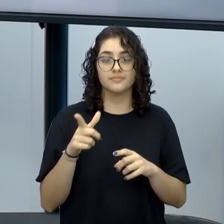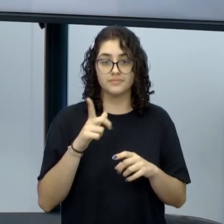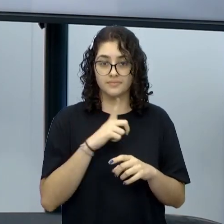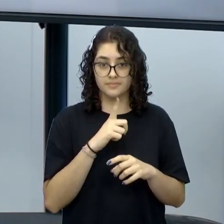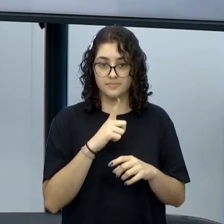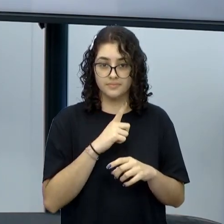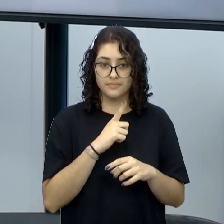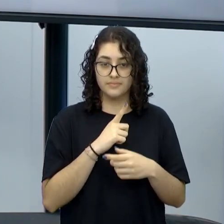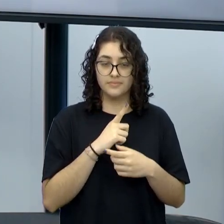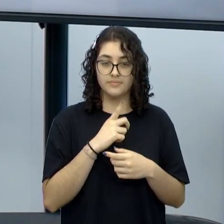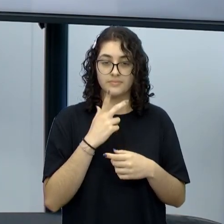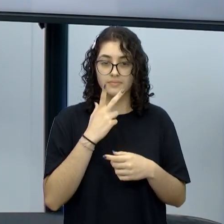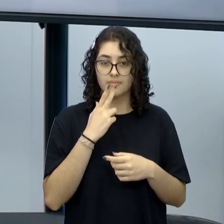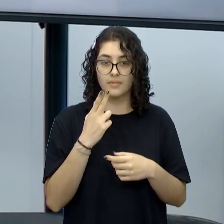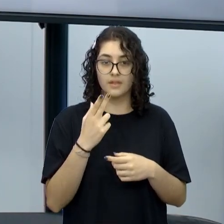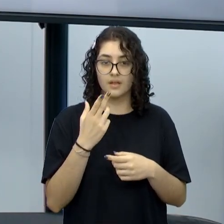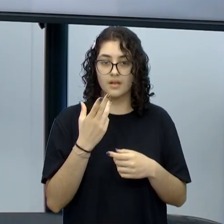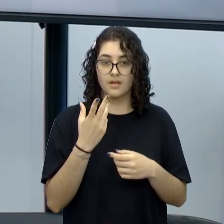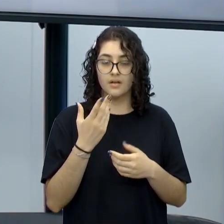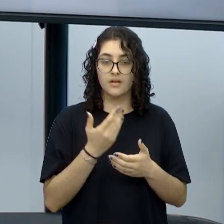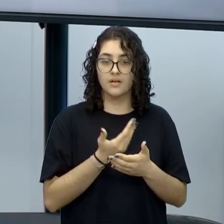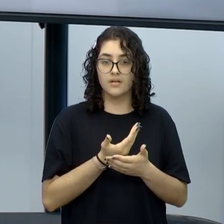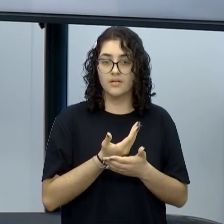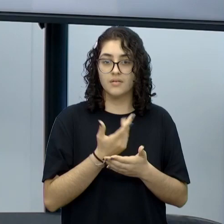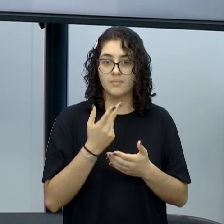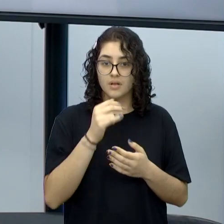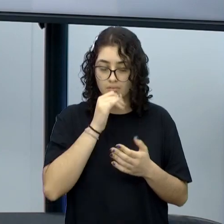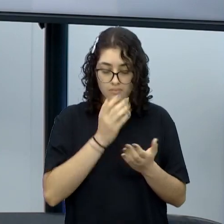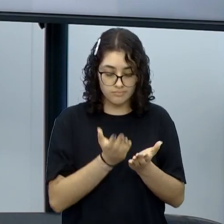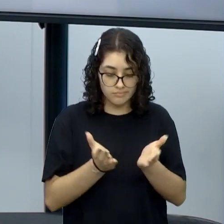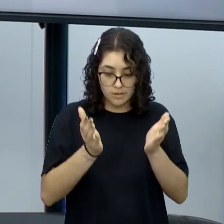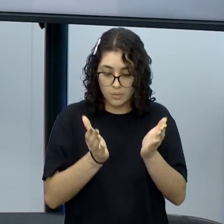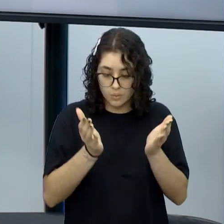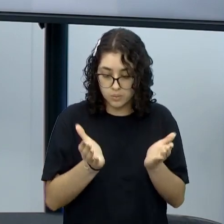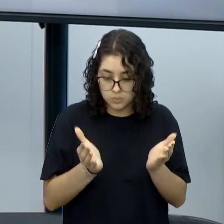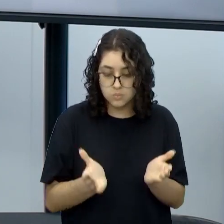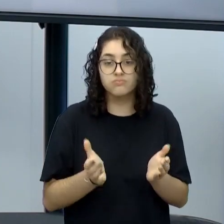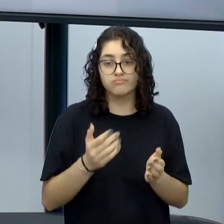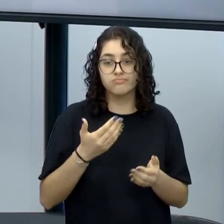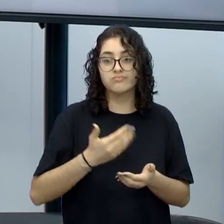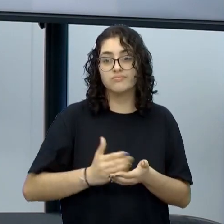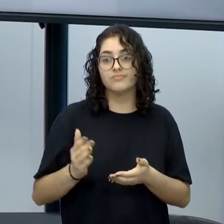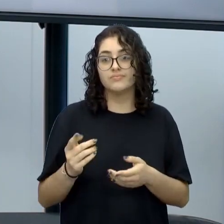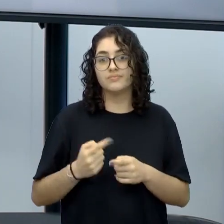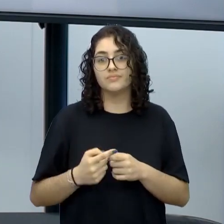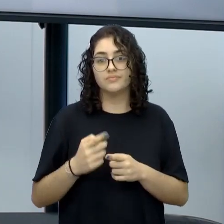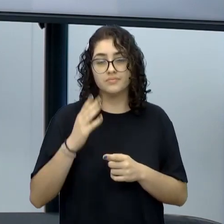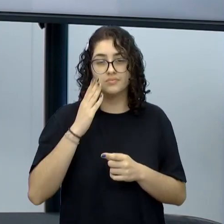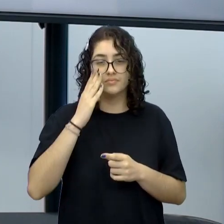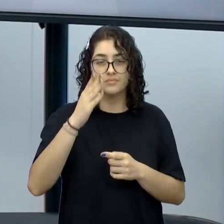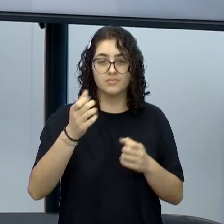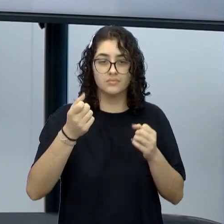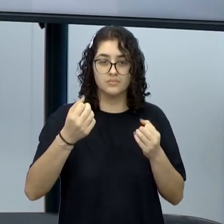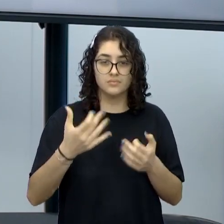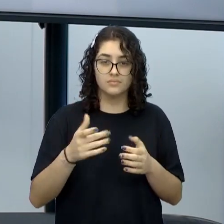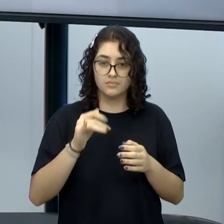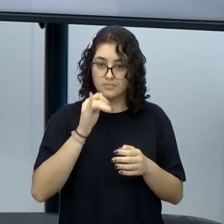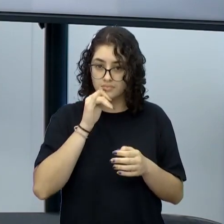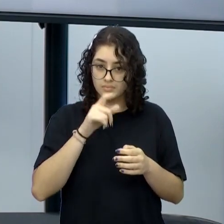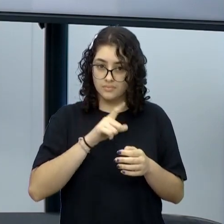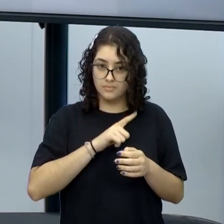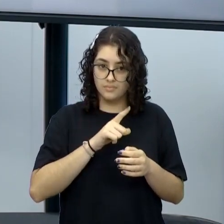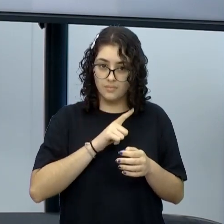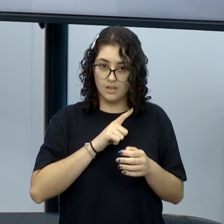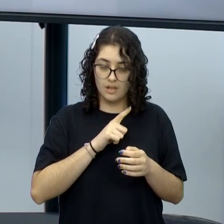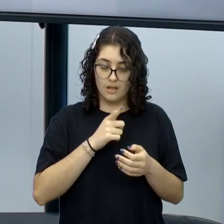vão perdendo estabilidade por causa que a erosão continua acontecendo. E, principalmente, quando a gente fala dessa abertura no solo,